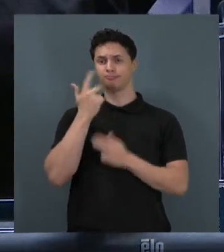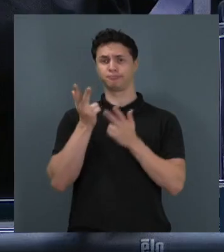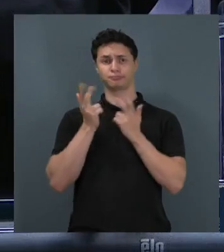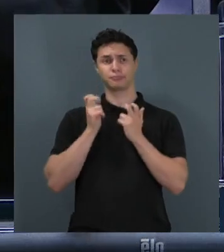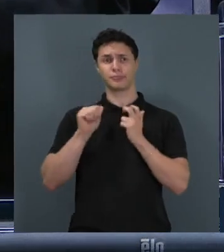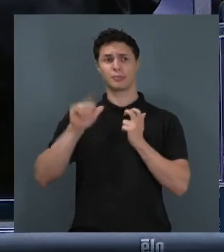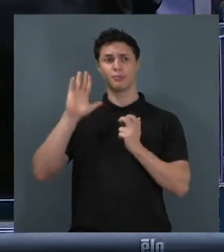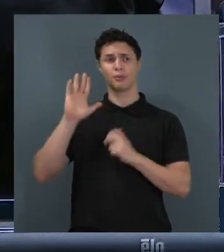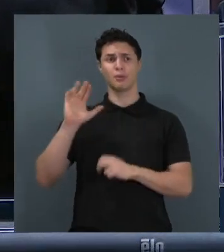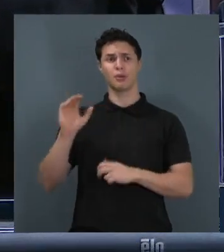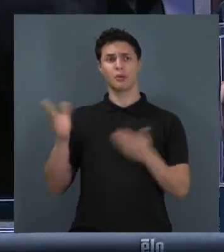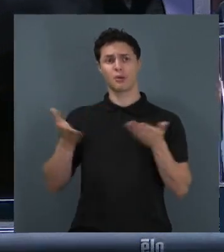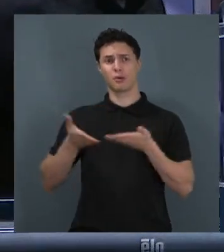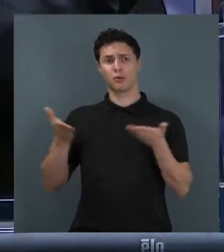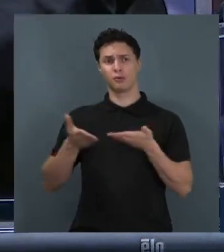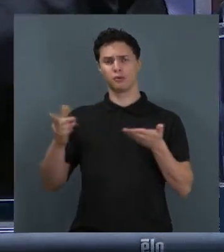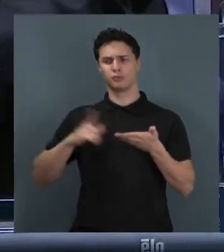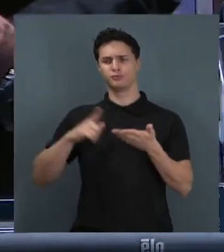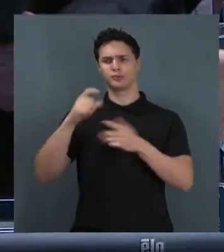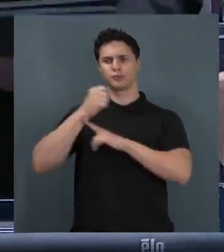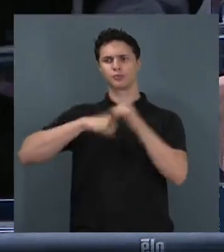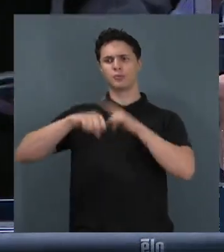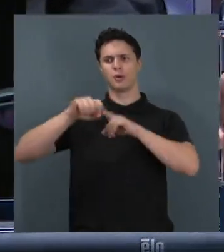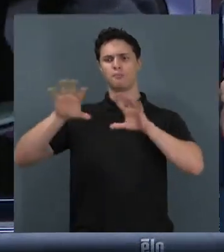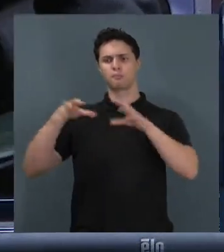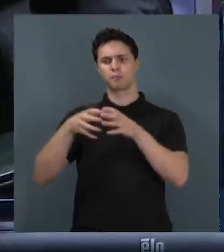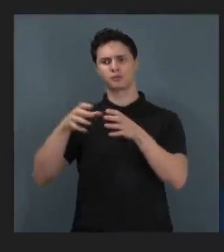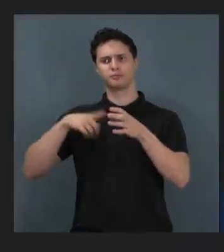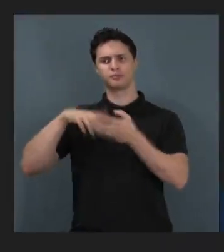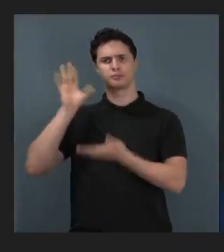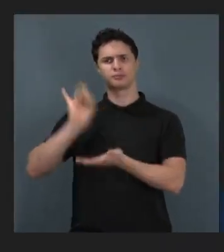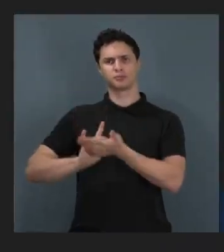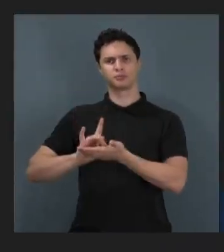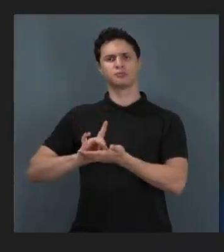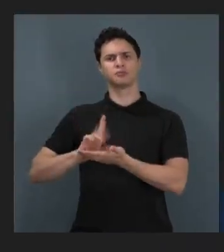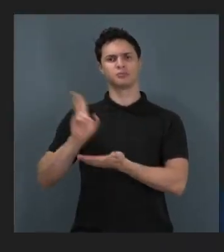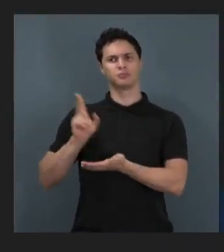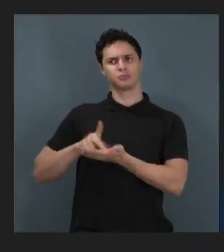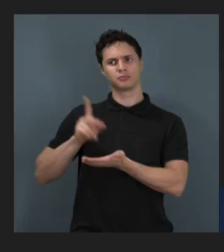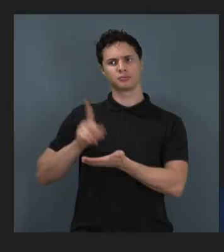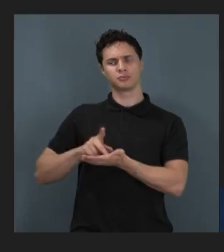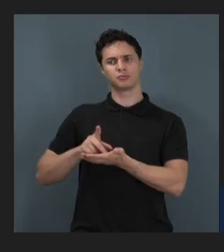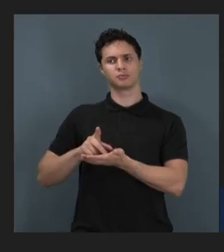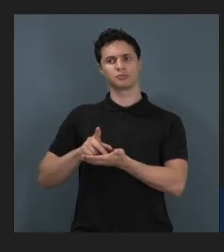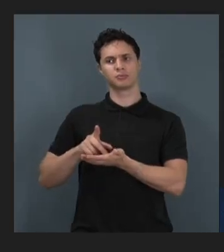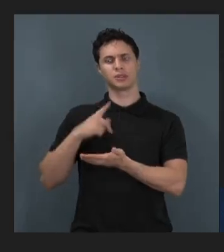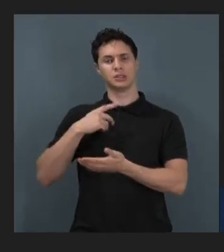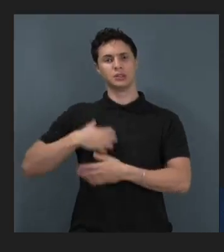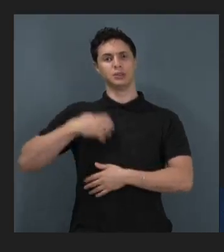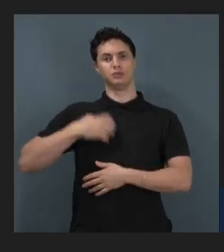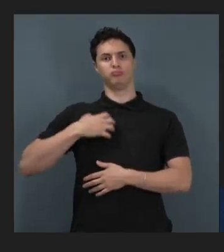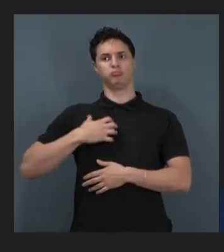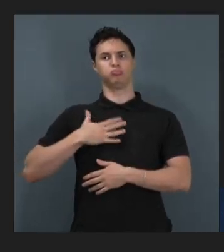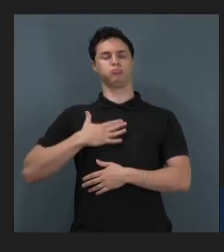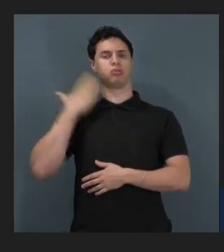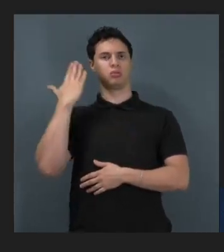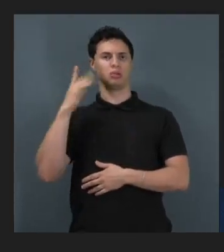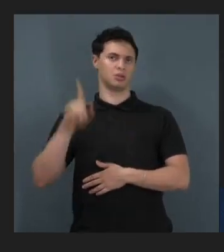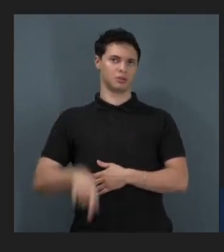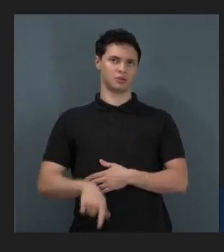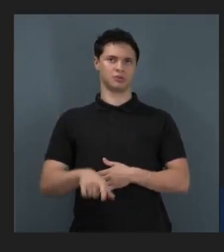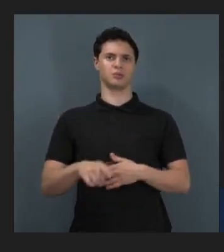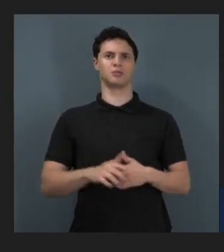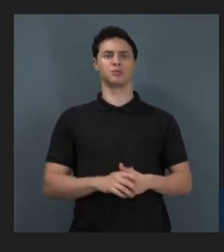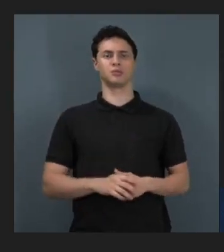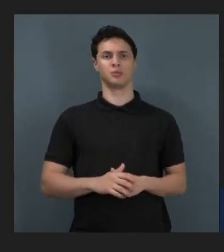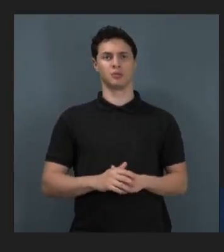mais uma sociedade legitimamente revoltada, né? Revoltada